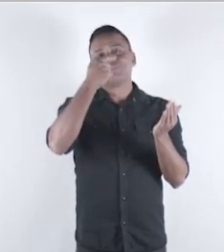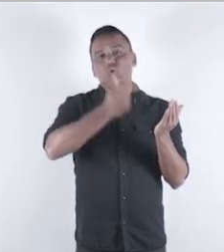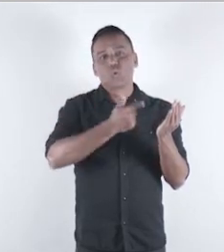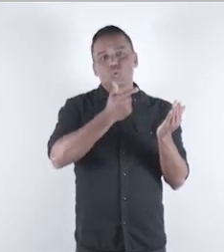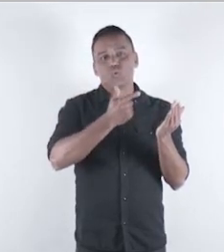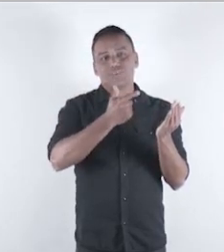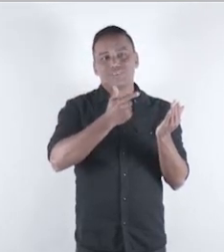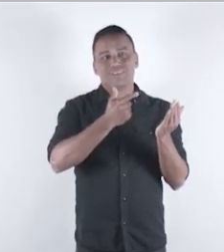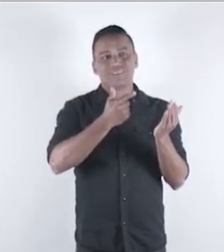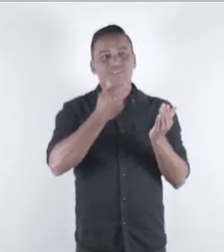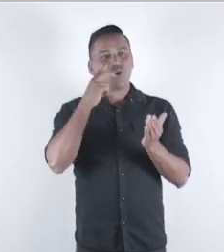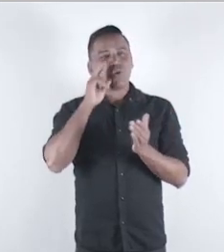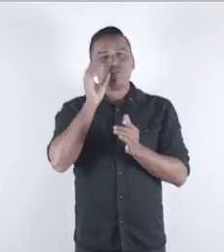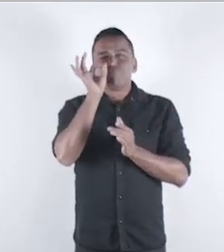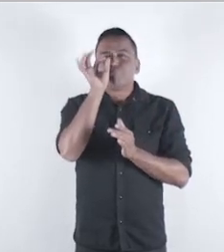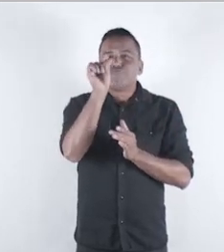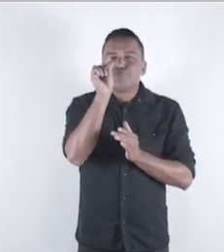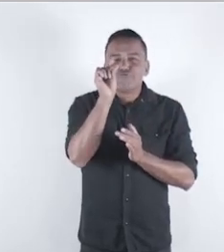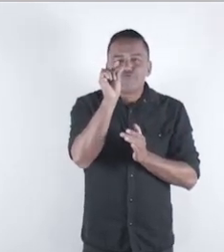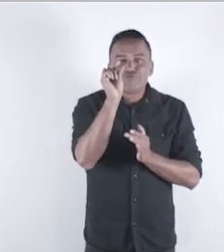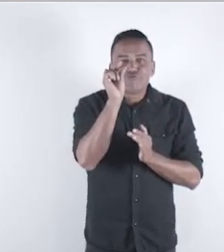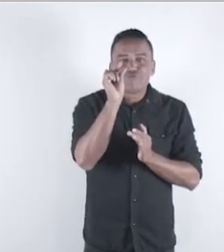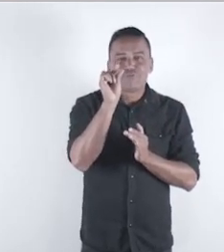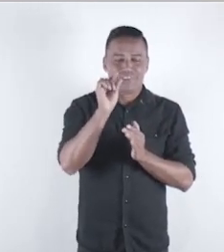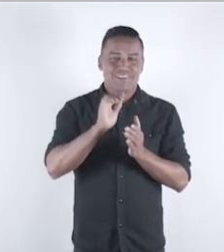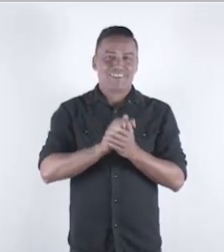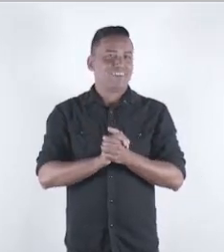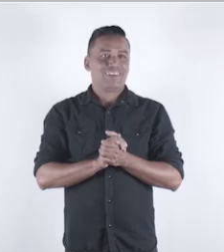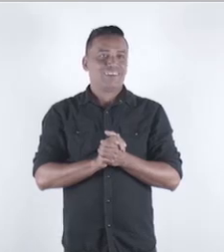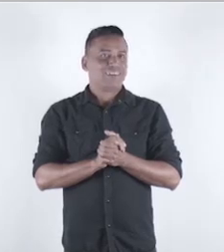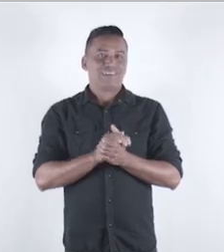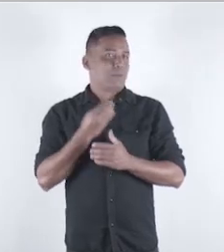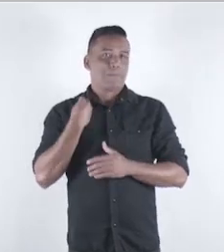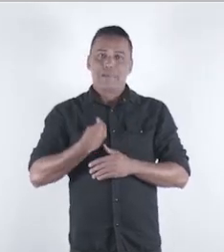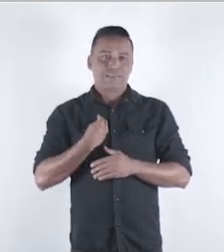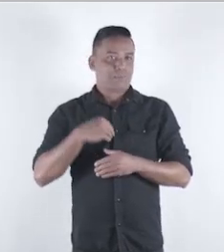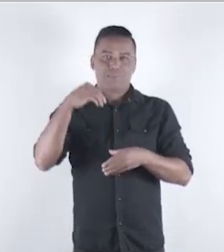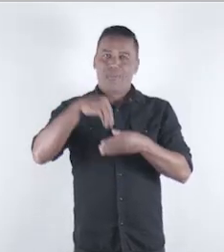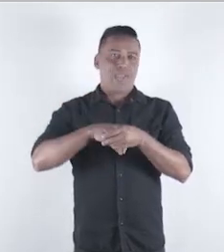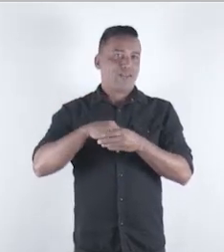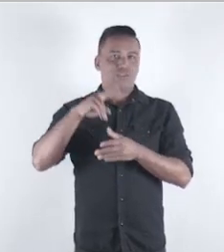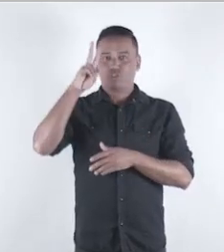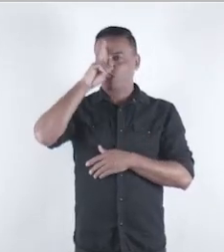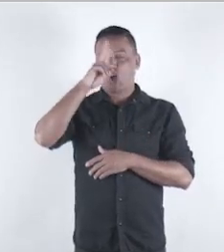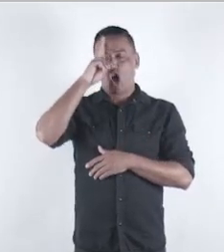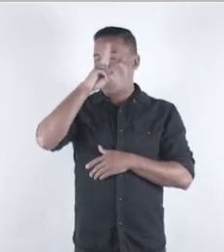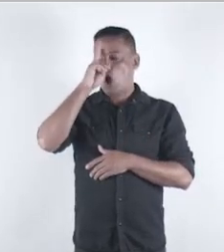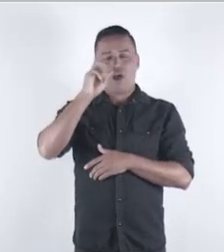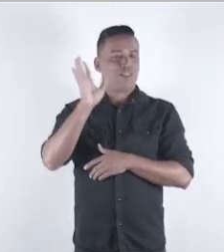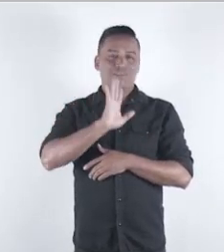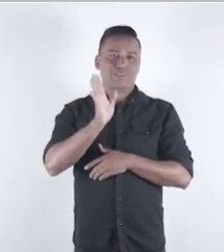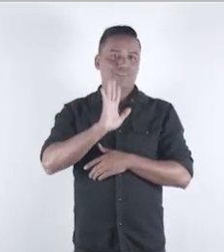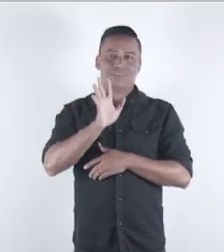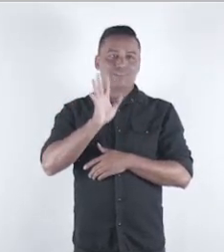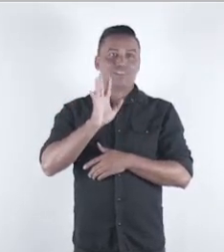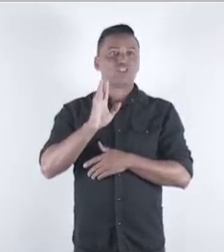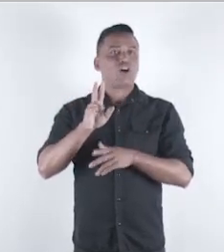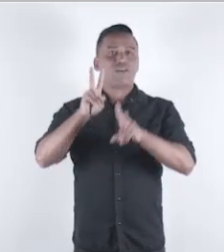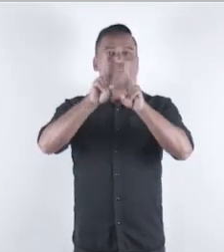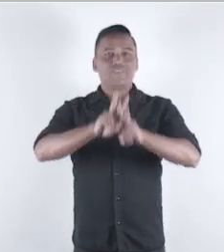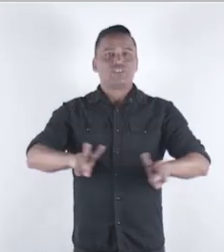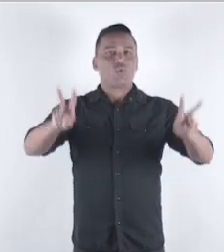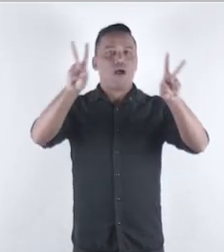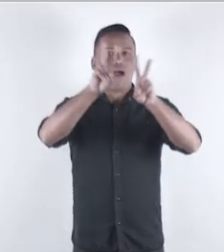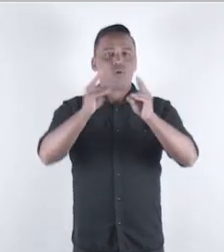sempre bem sutis assim, né? Eles não participam da história propriamente dita, mas dão